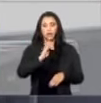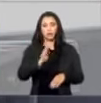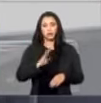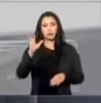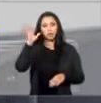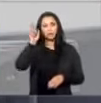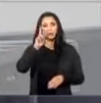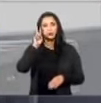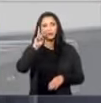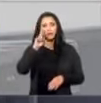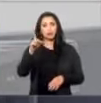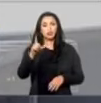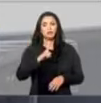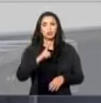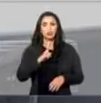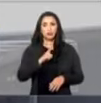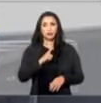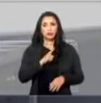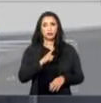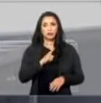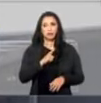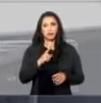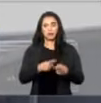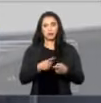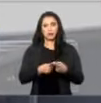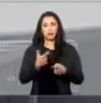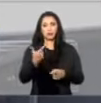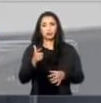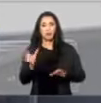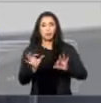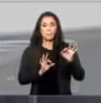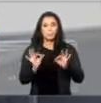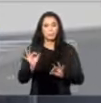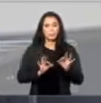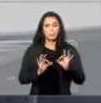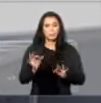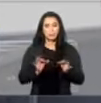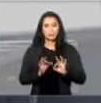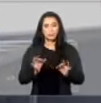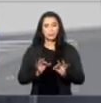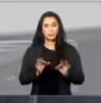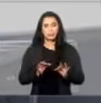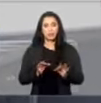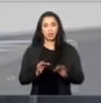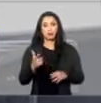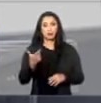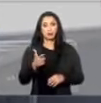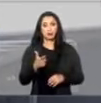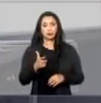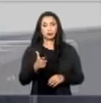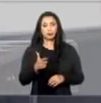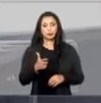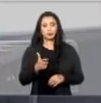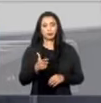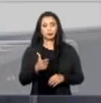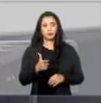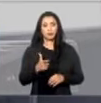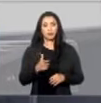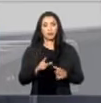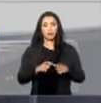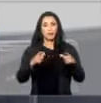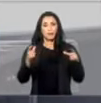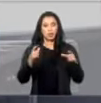forma, espontaneamente, porque não fora propriamente planejado para isso, acabou se tornando o maior